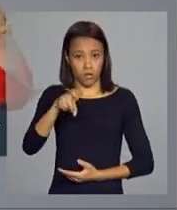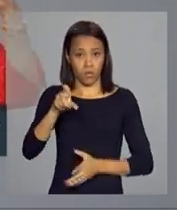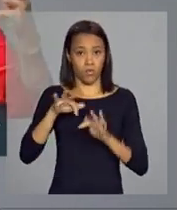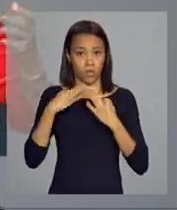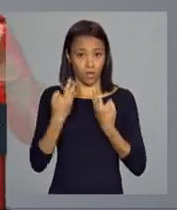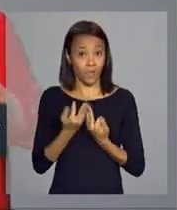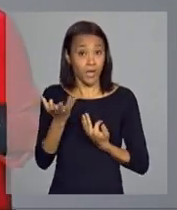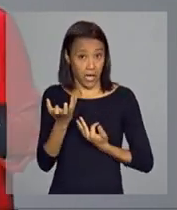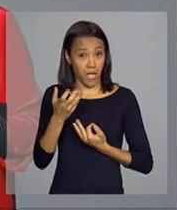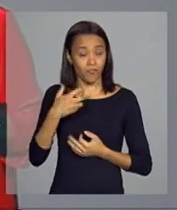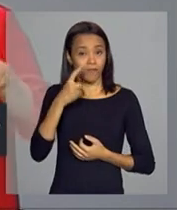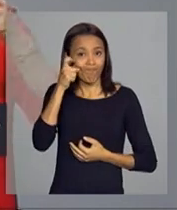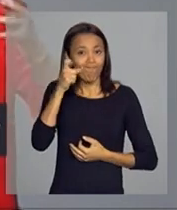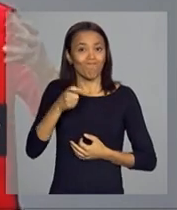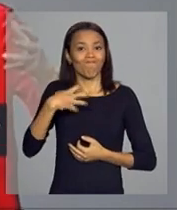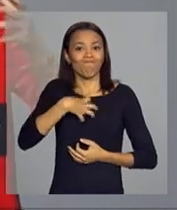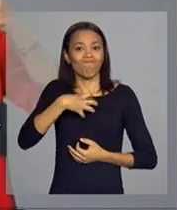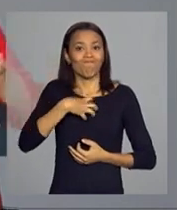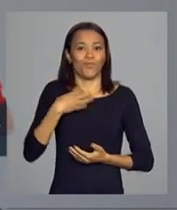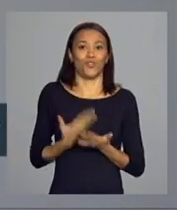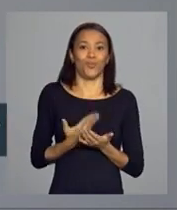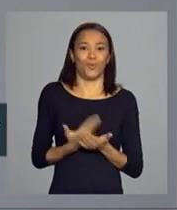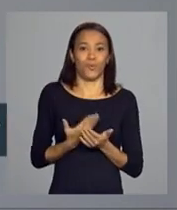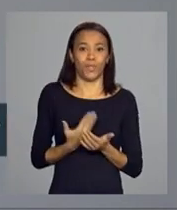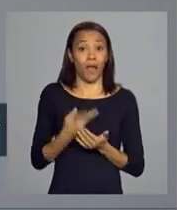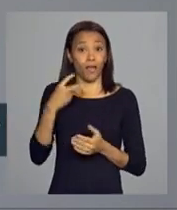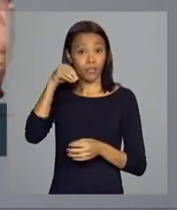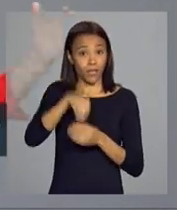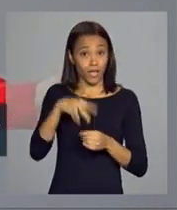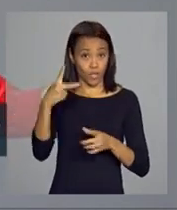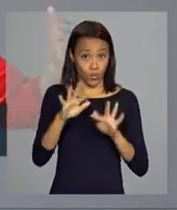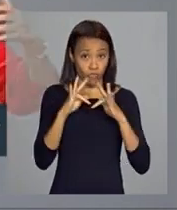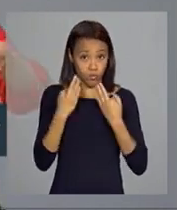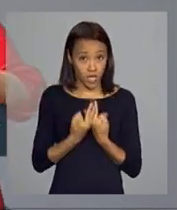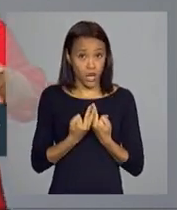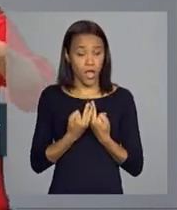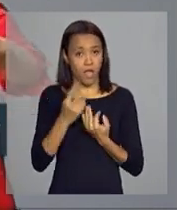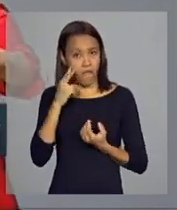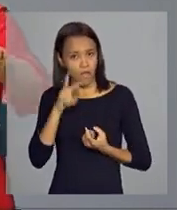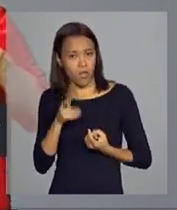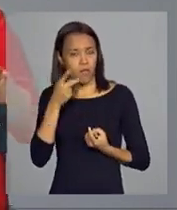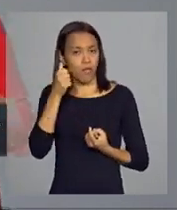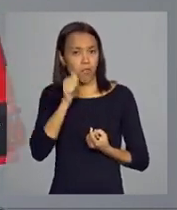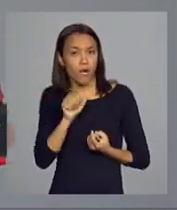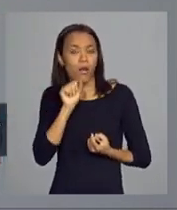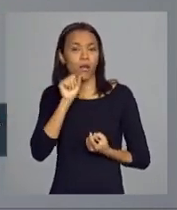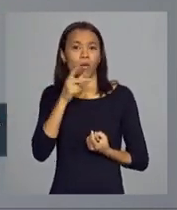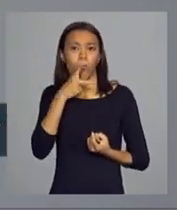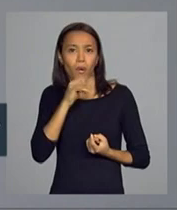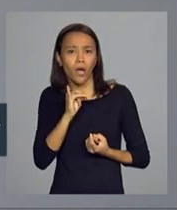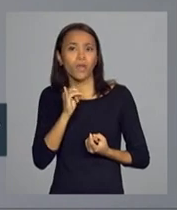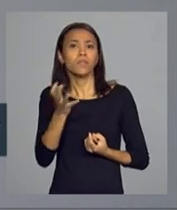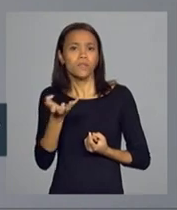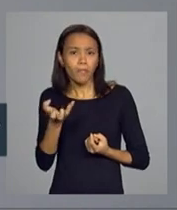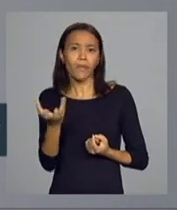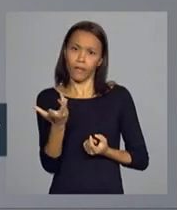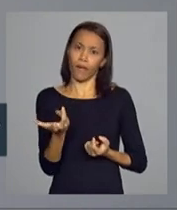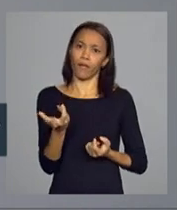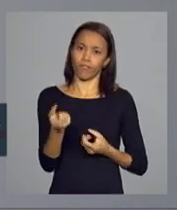Família e quer estudar. Dentro da família dela, ela vê uma mãe, ou um pai, ou um irmão que também quer